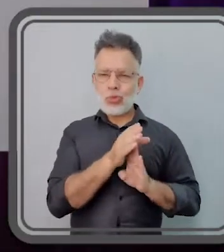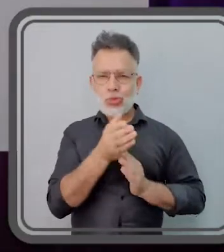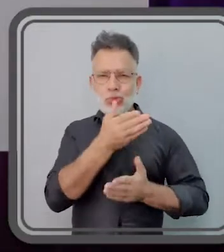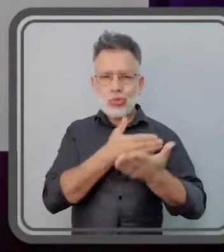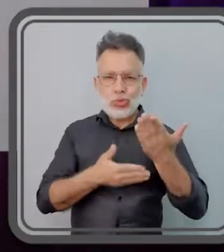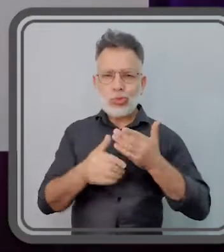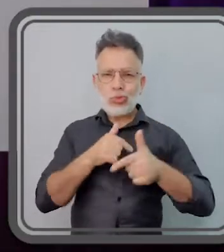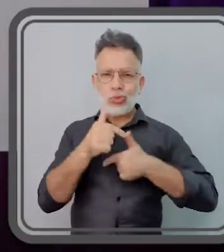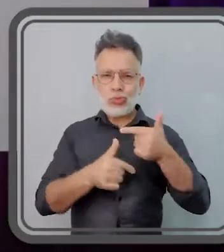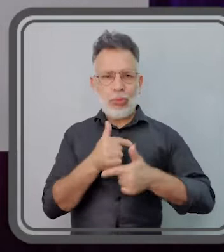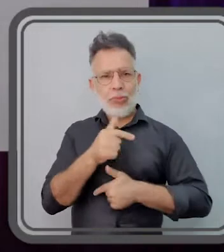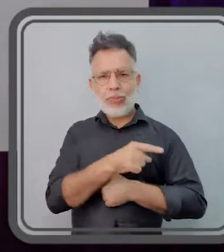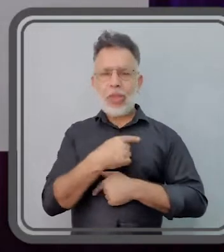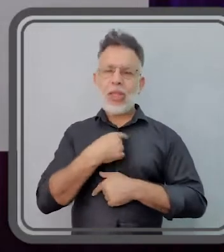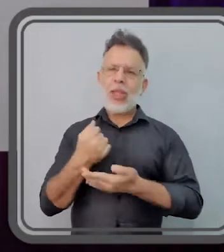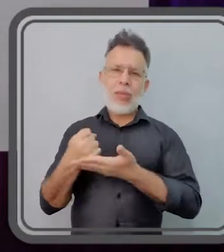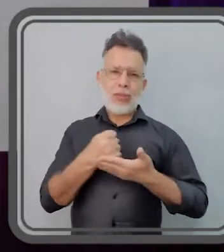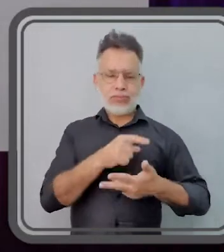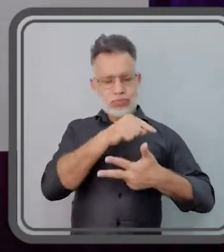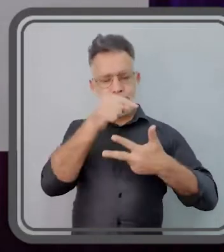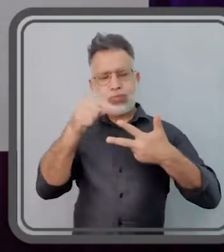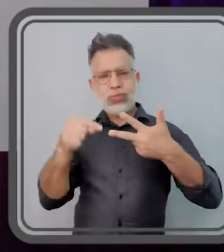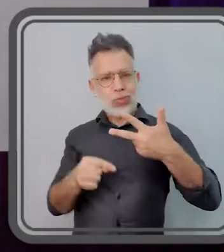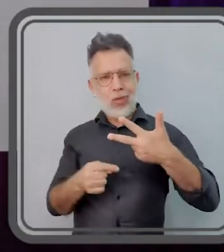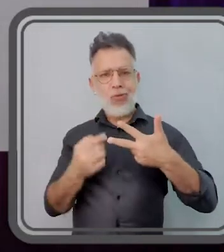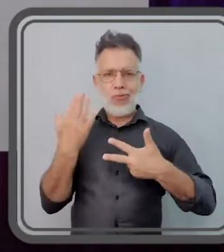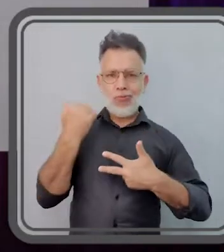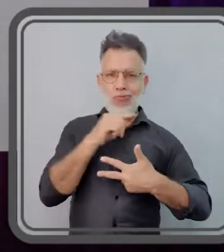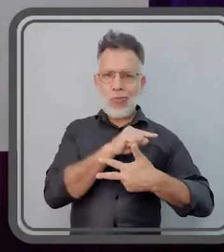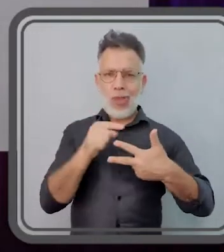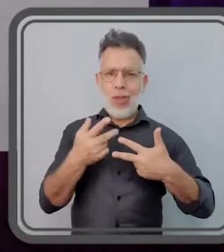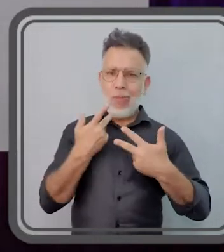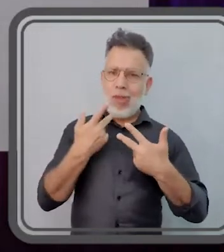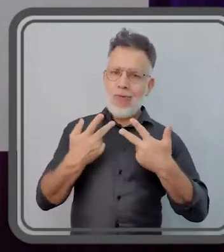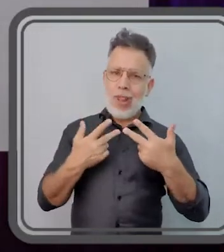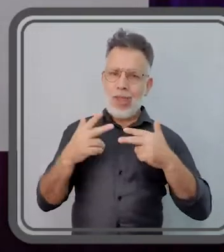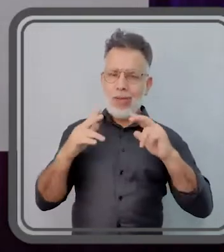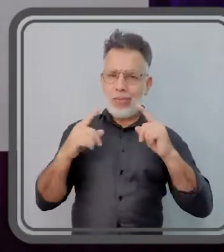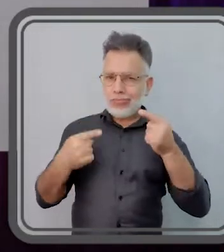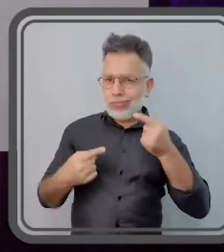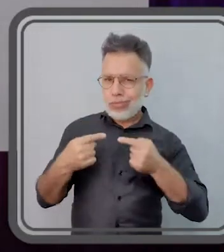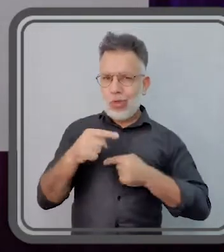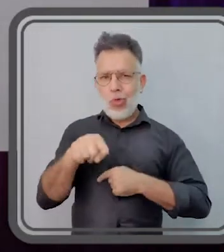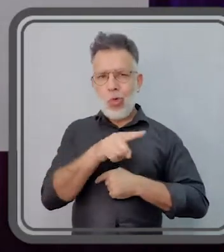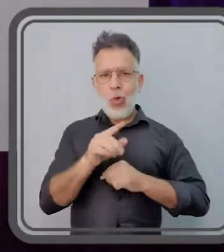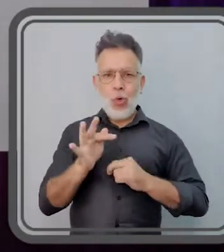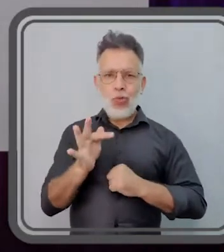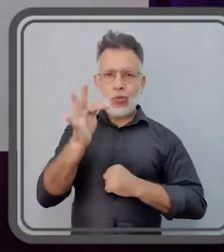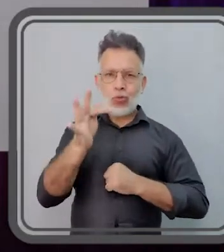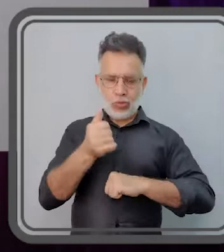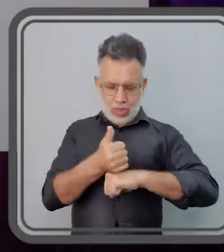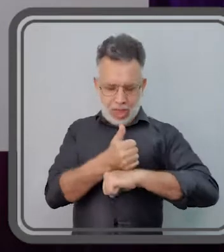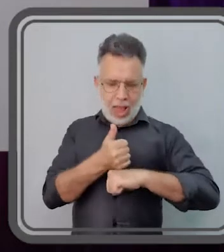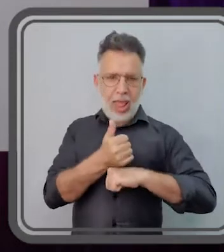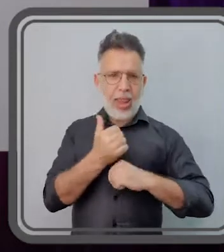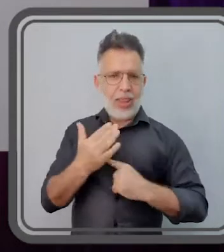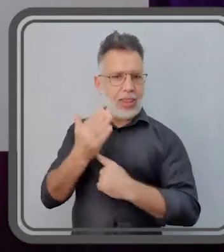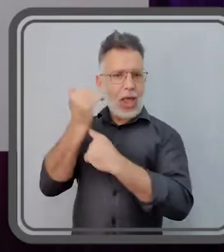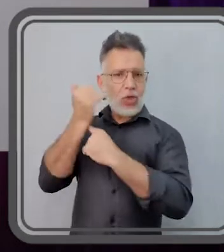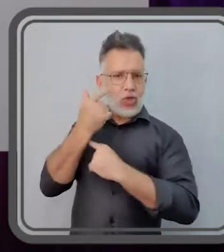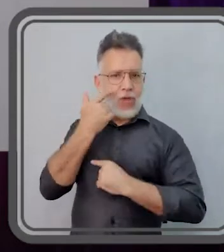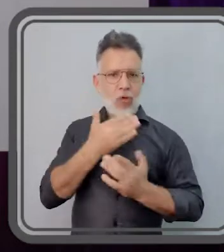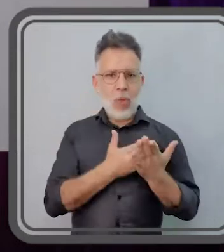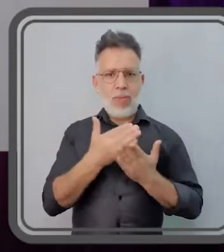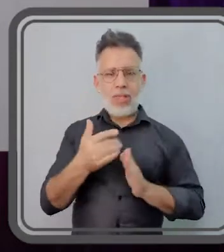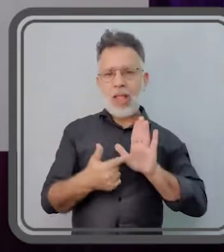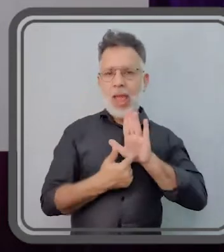perdão. E aí, a gente vai estar trazendo esses grandes nomes aqui para discutir com vocês o futuro da carreira em tecnologia. Eu vou